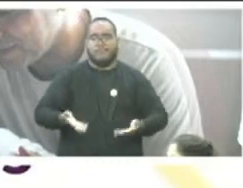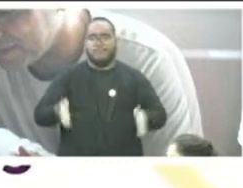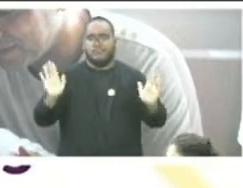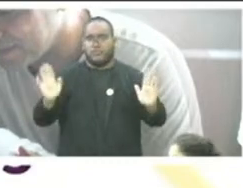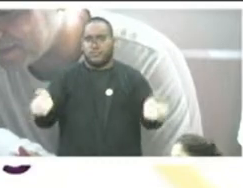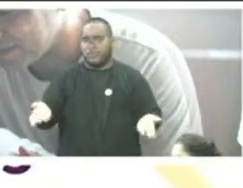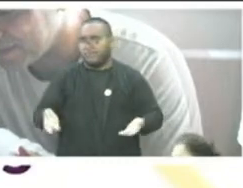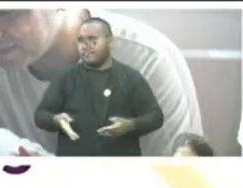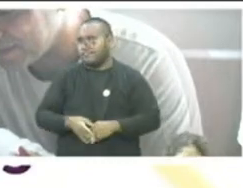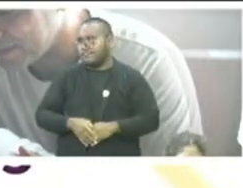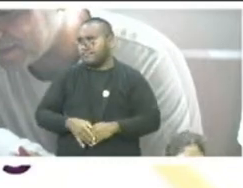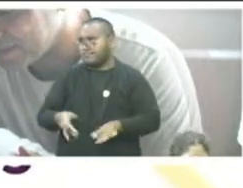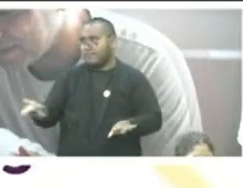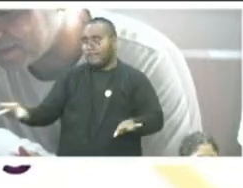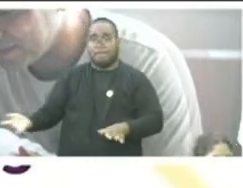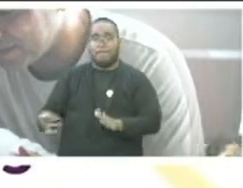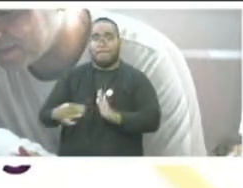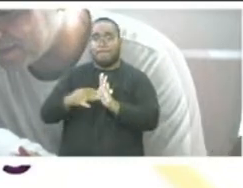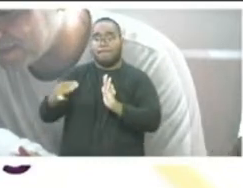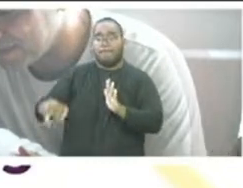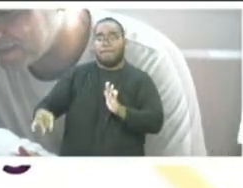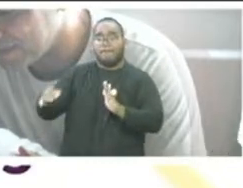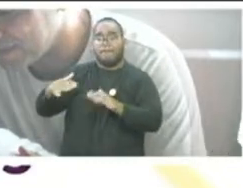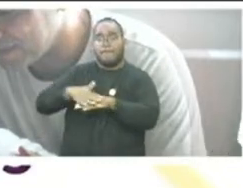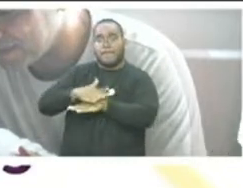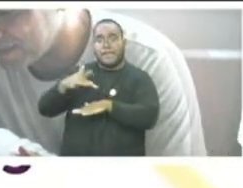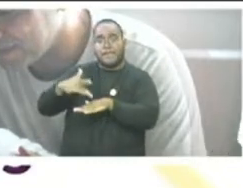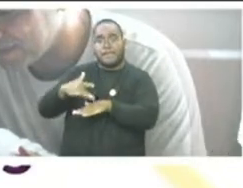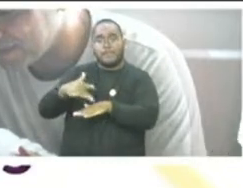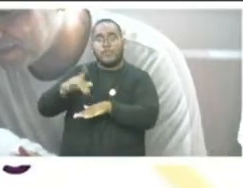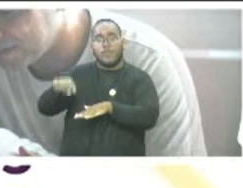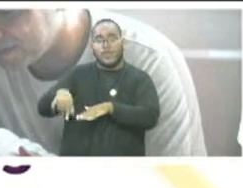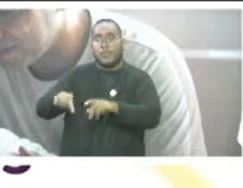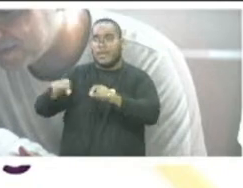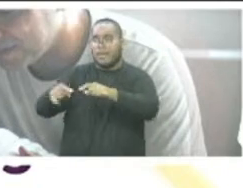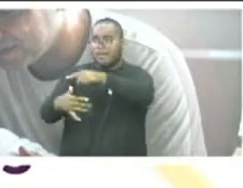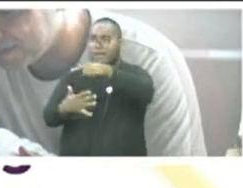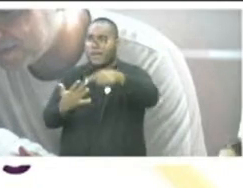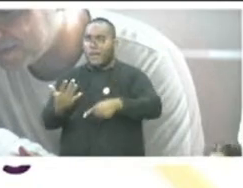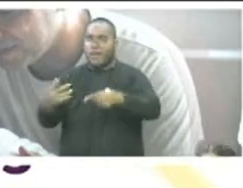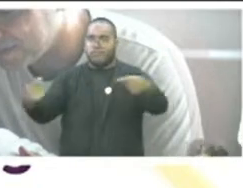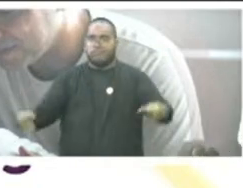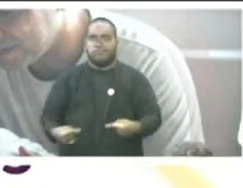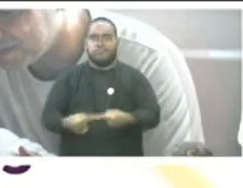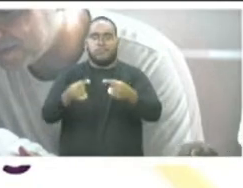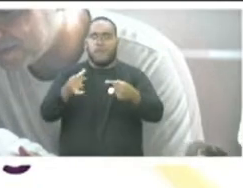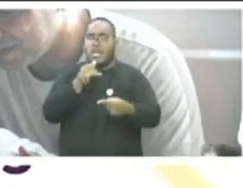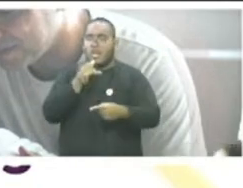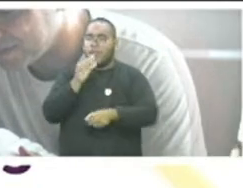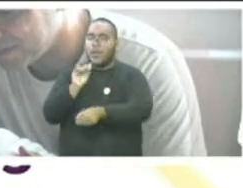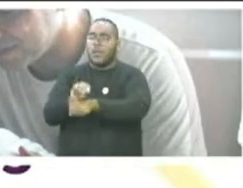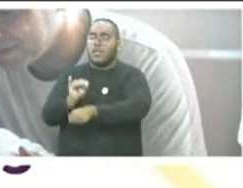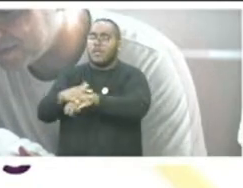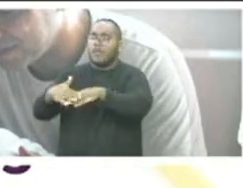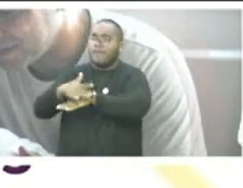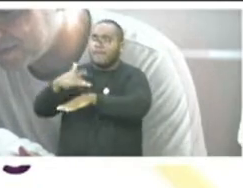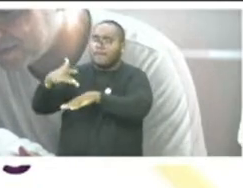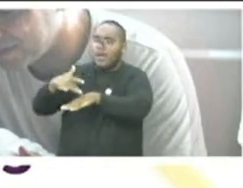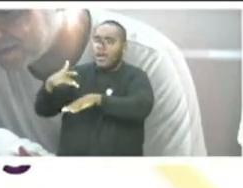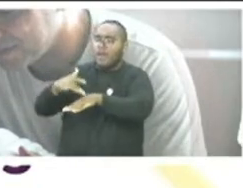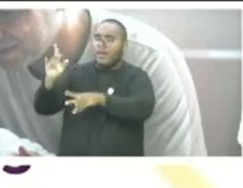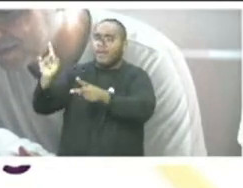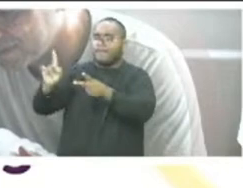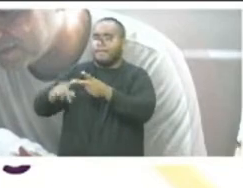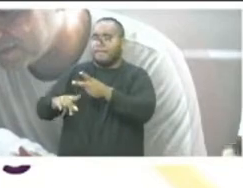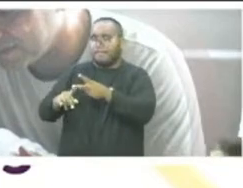quando a gente pensa no método canguru, o objetivo é a gente alinhar tudo. É a gente alinhar o cuidado pele a pele, a gente alinhar